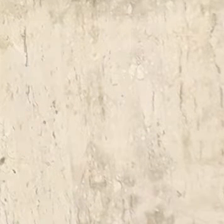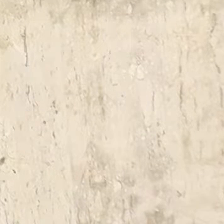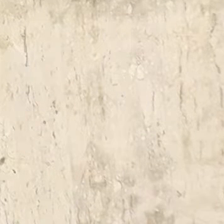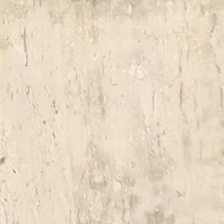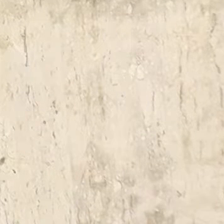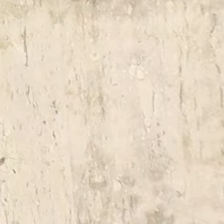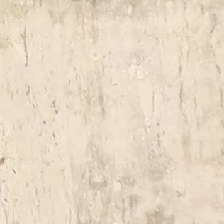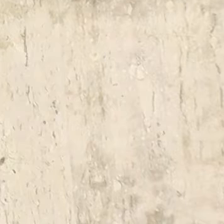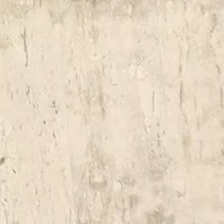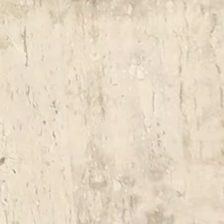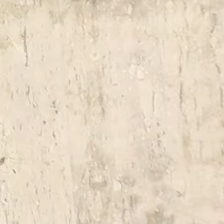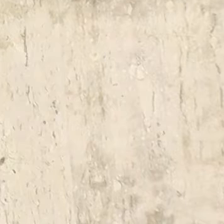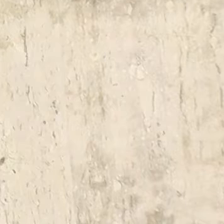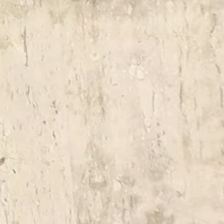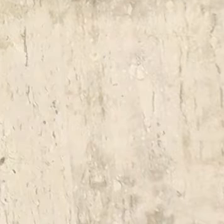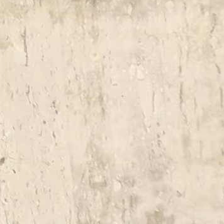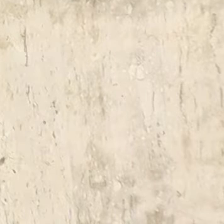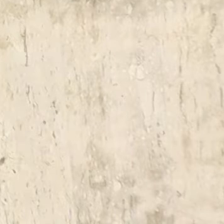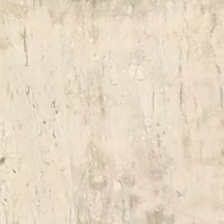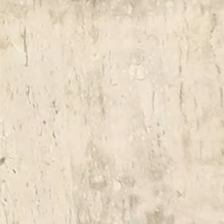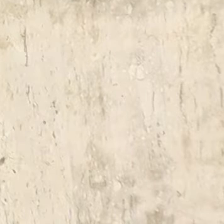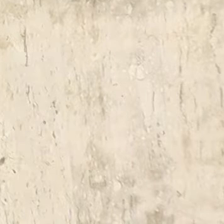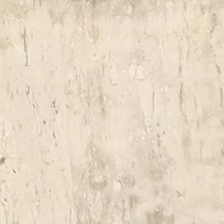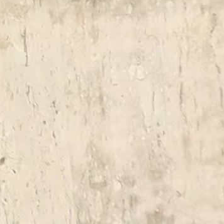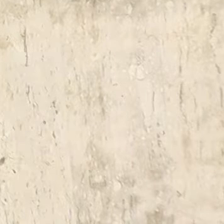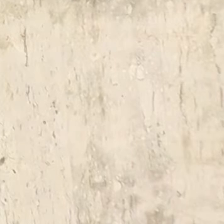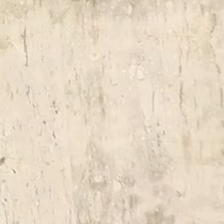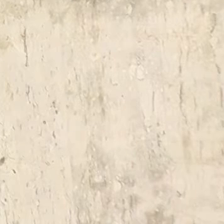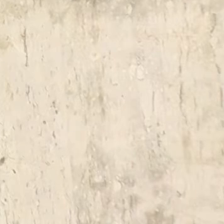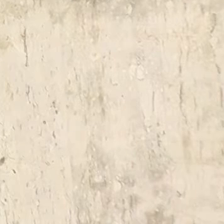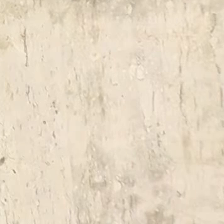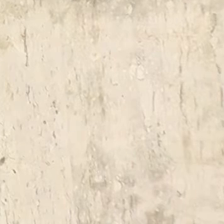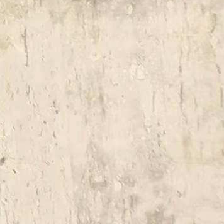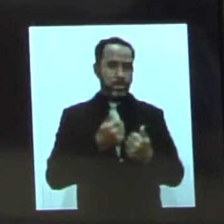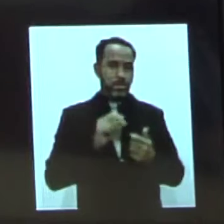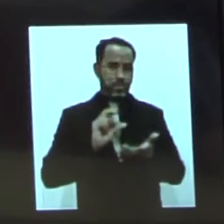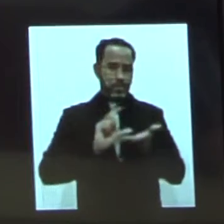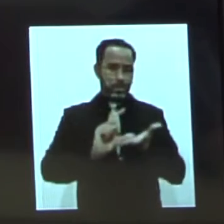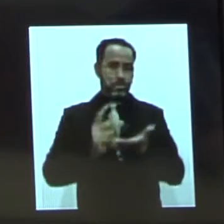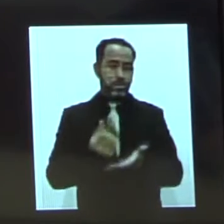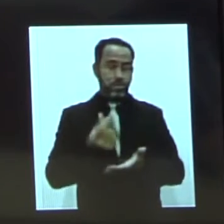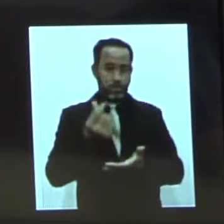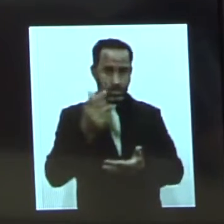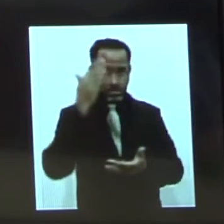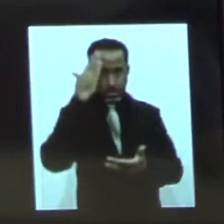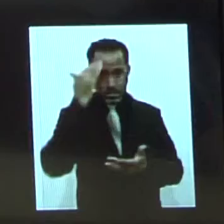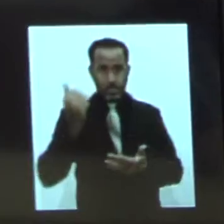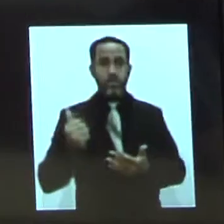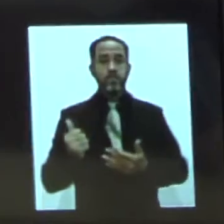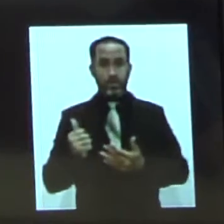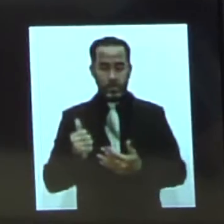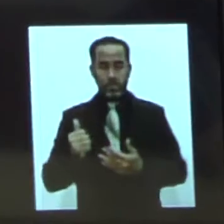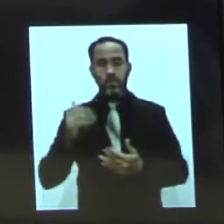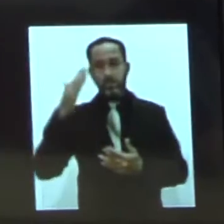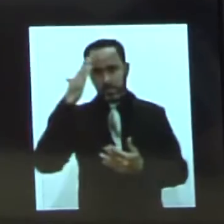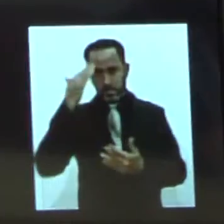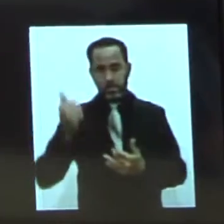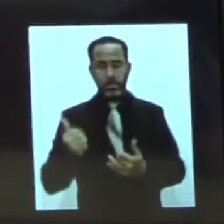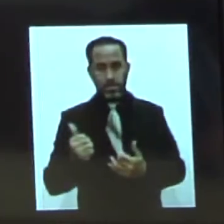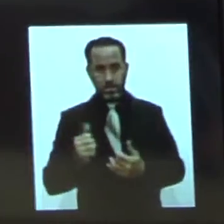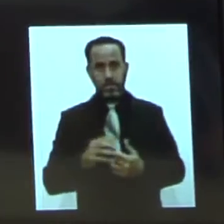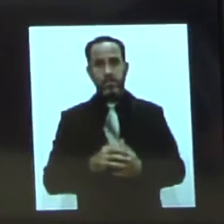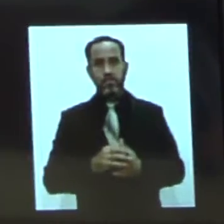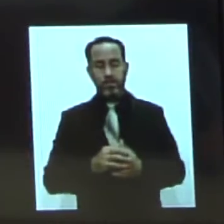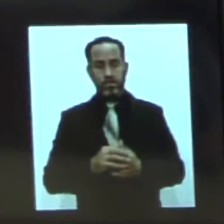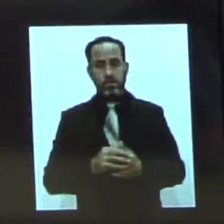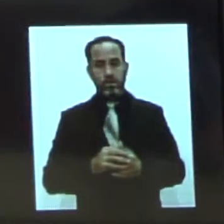praça Jovita Maria de Aragão tendo em vista os problemas físicos e estruturais do local a última indicação da deputada que te Lima